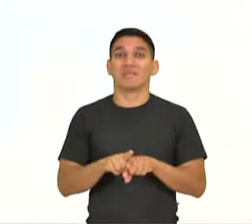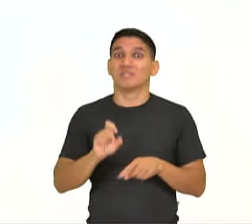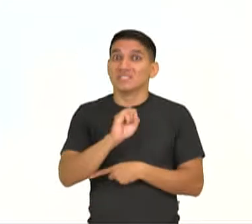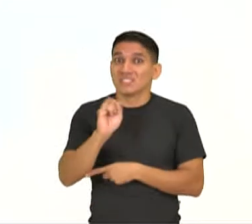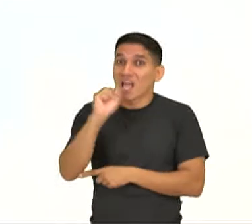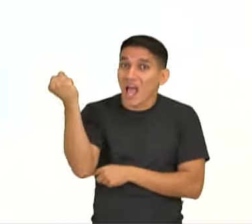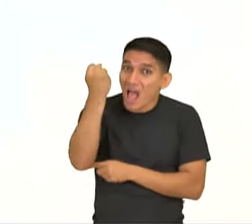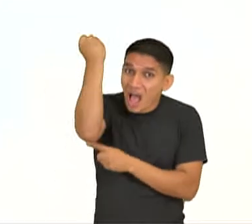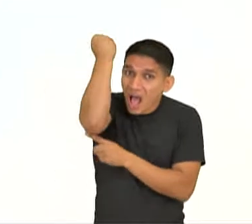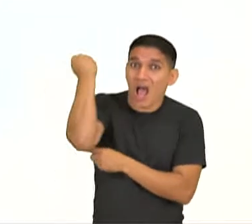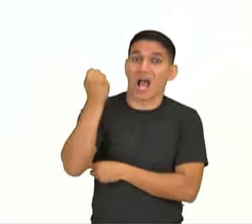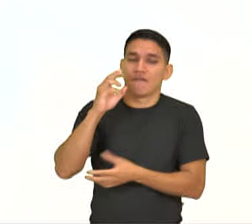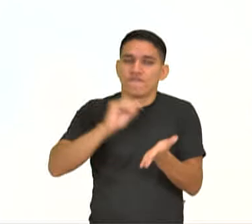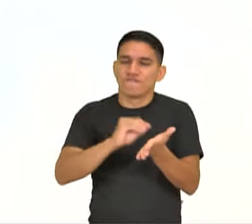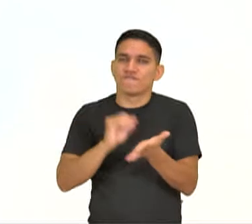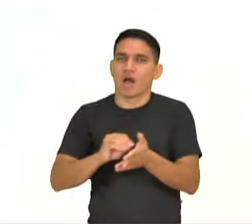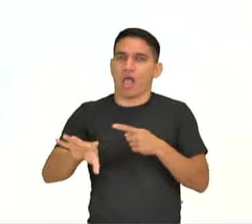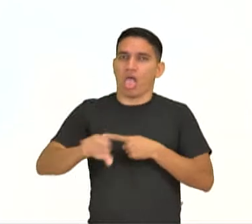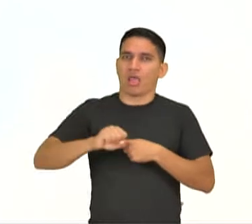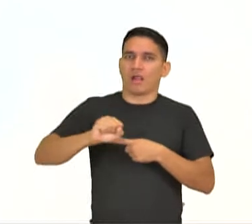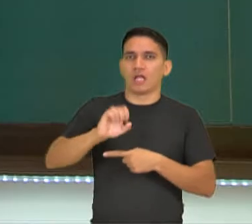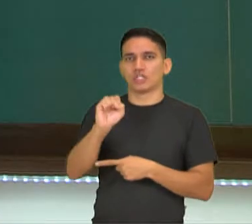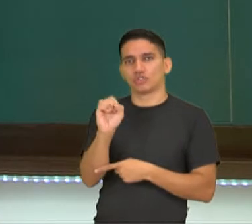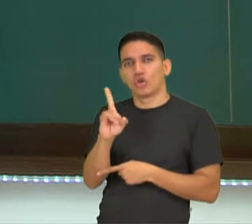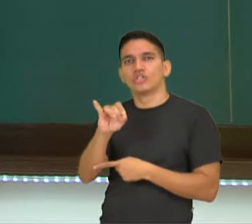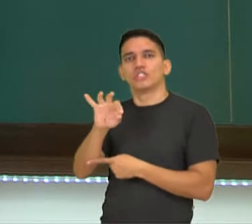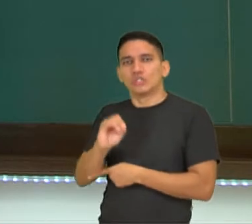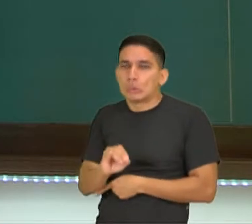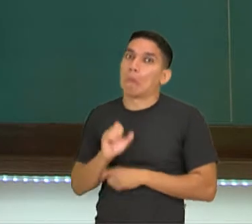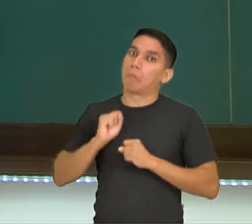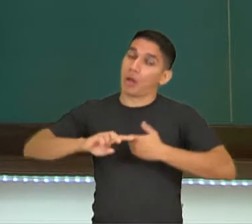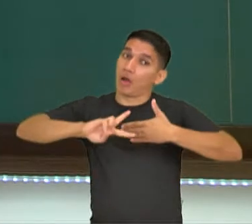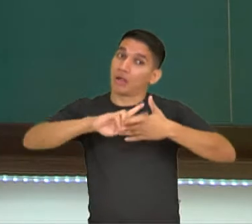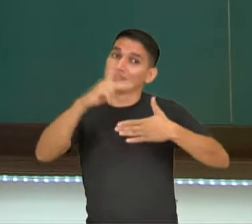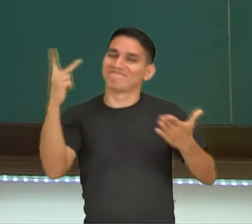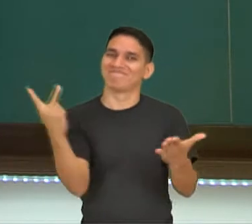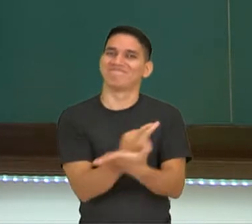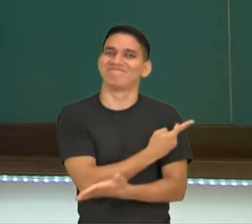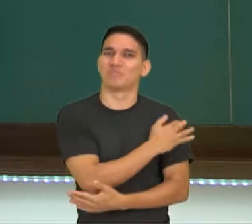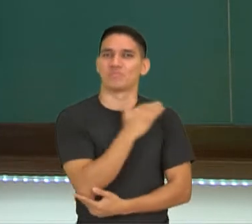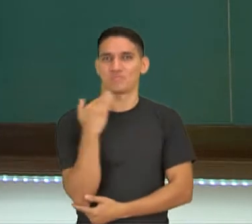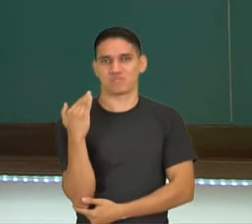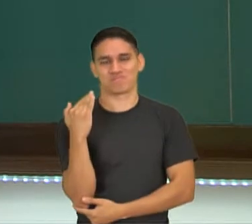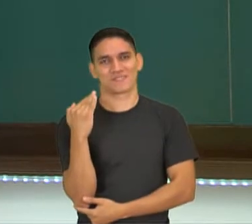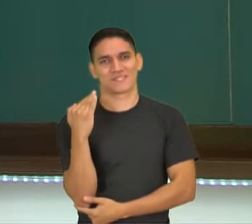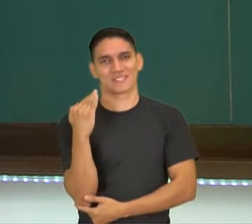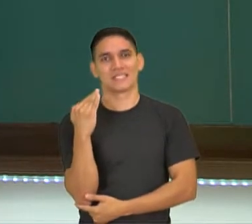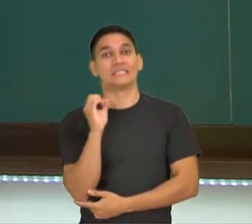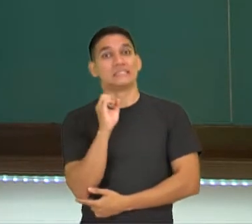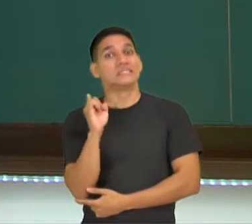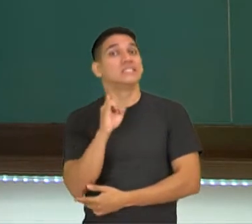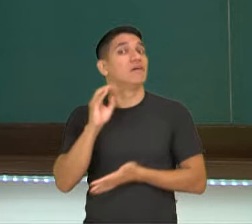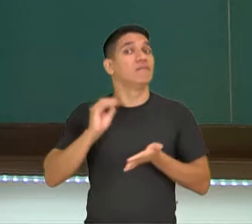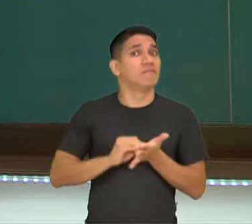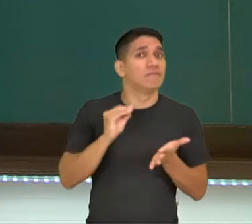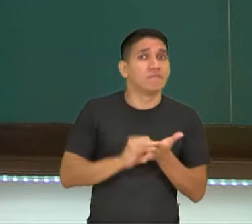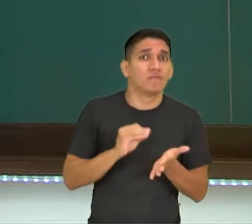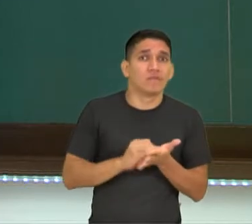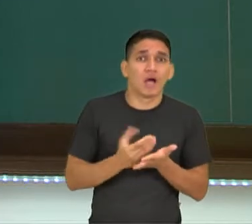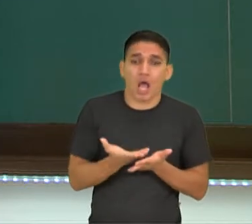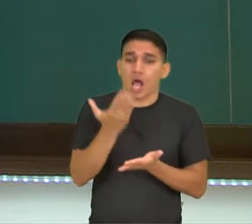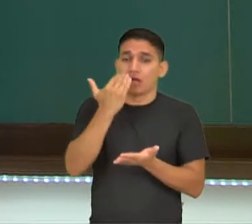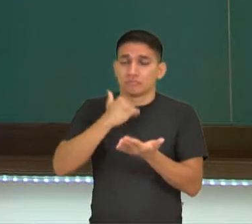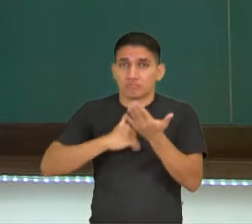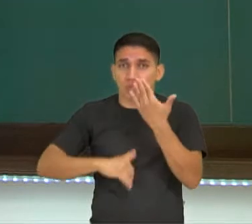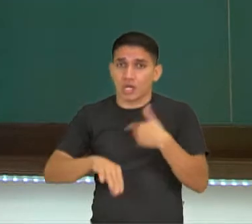de sódio, as consequências podem ser fatais. Ou seja, pode sim levar a pessoa a óbito por falta de sódio por